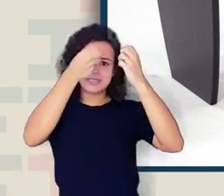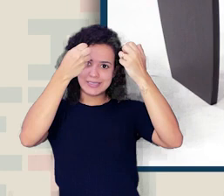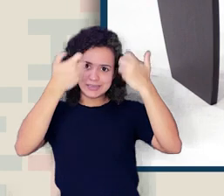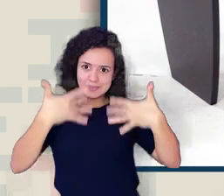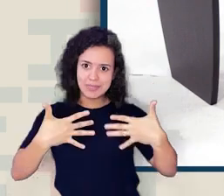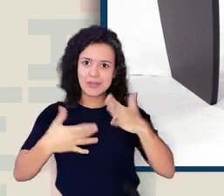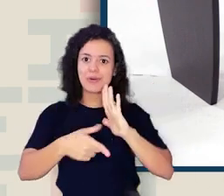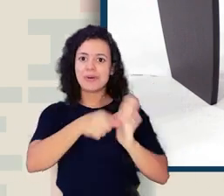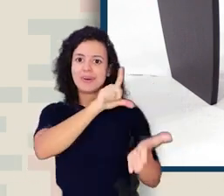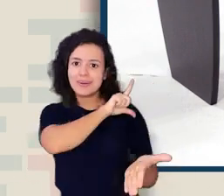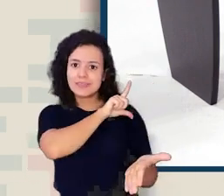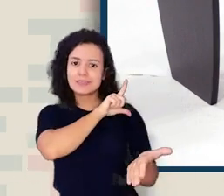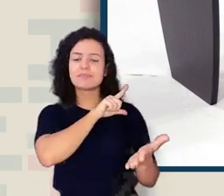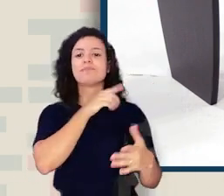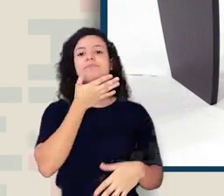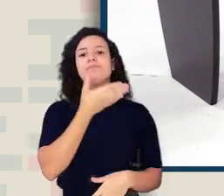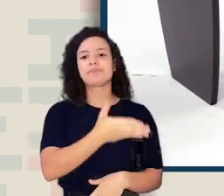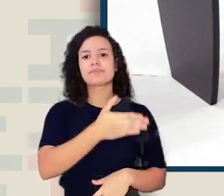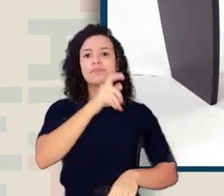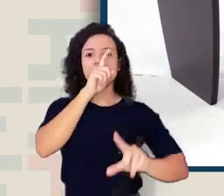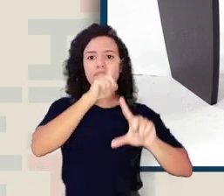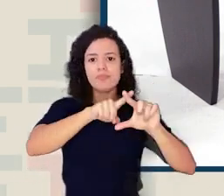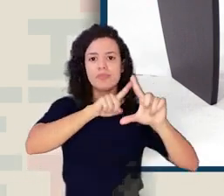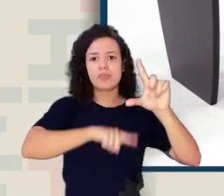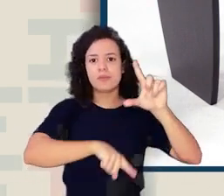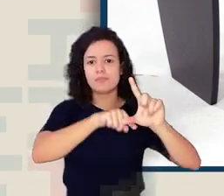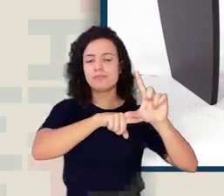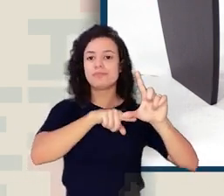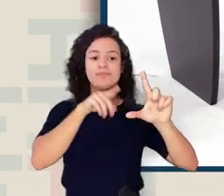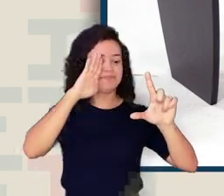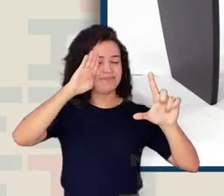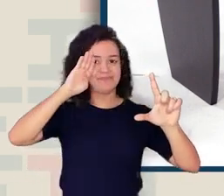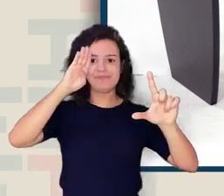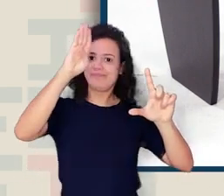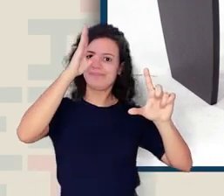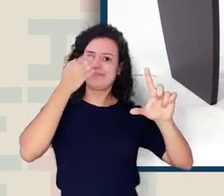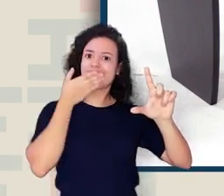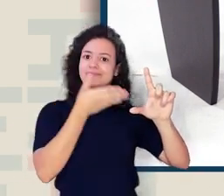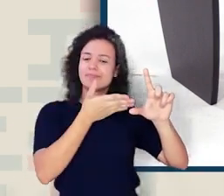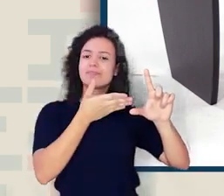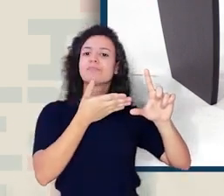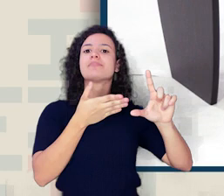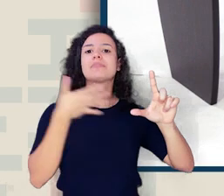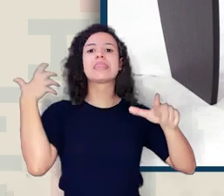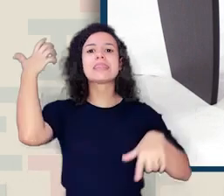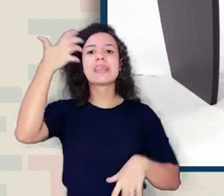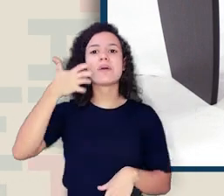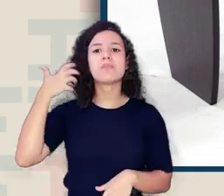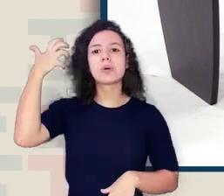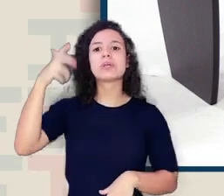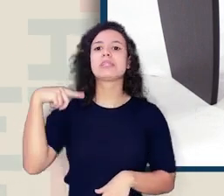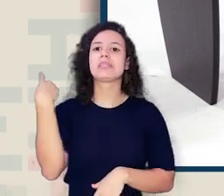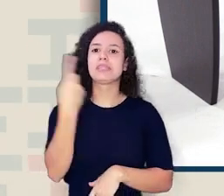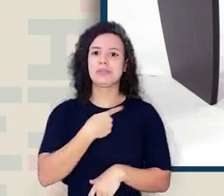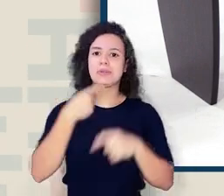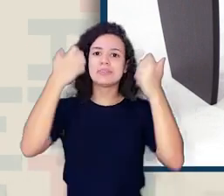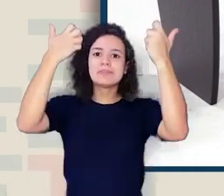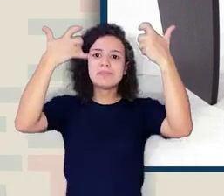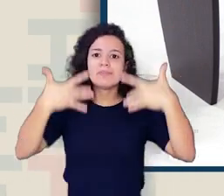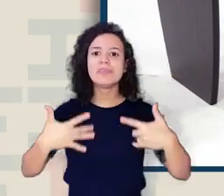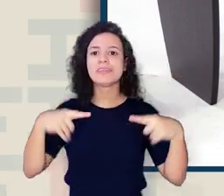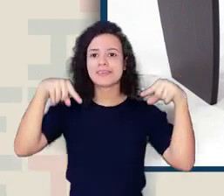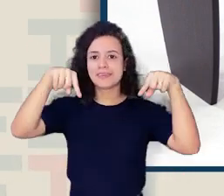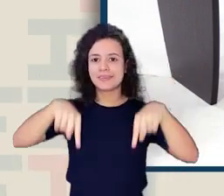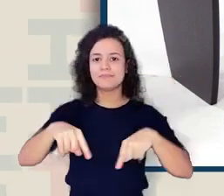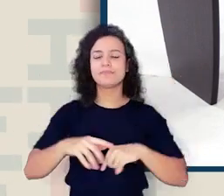como eu expliquei anteriormente, como esse instrumento percussivo central dessa estrutura musical que